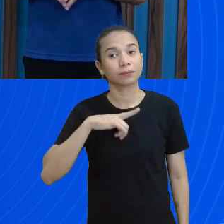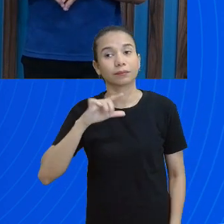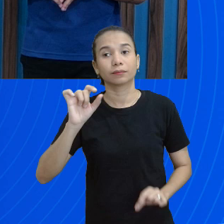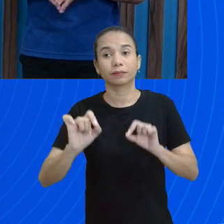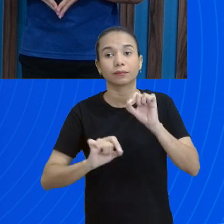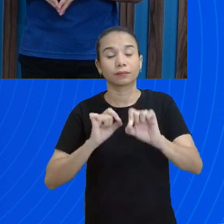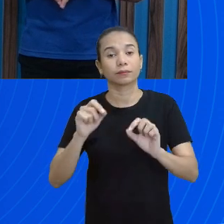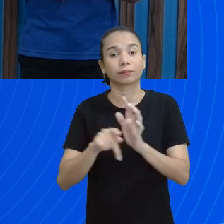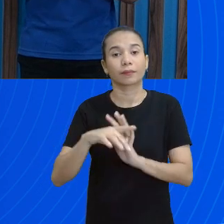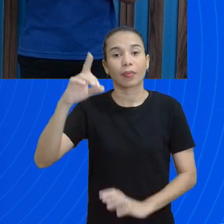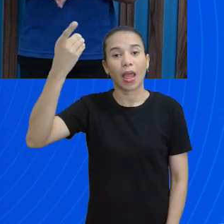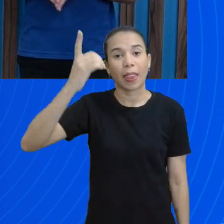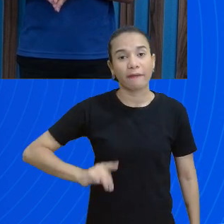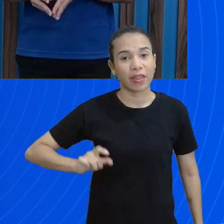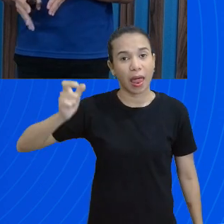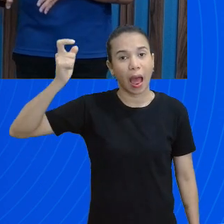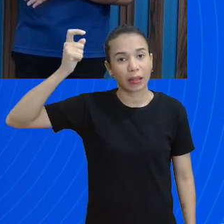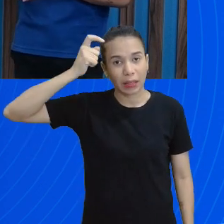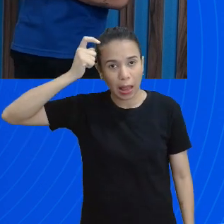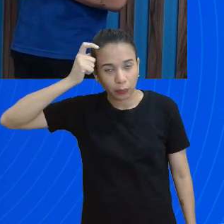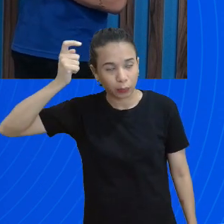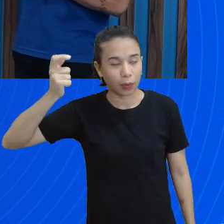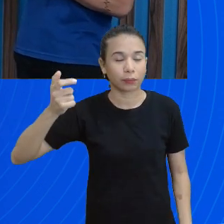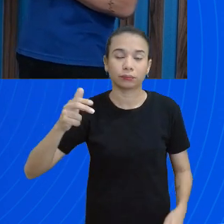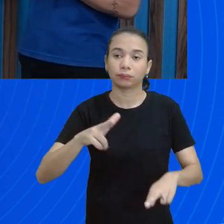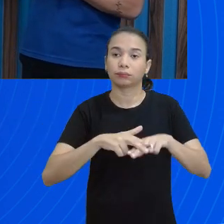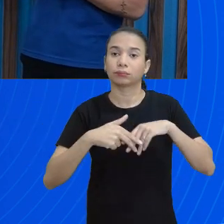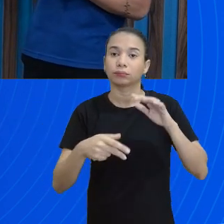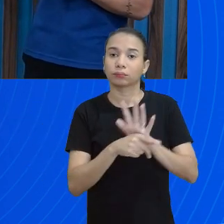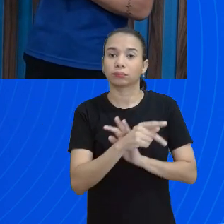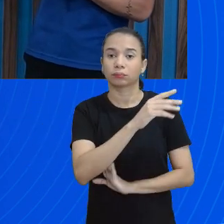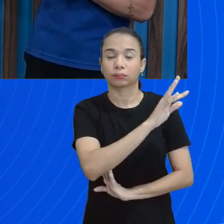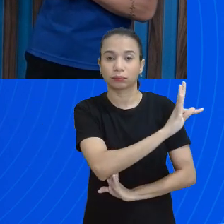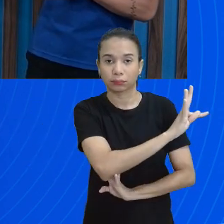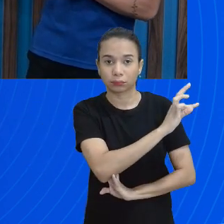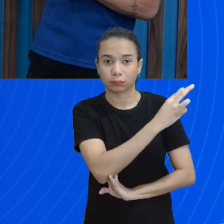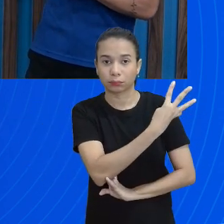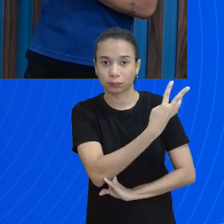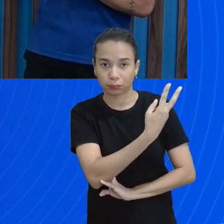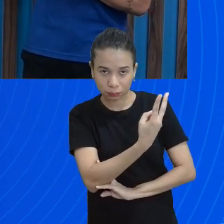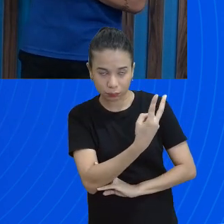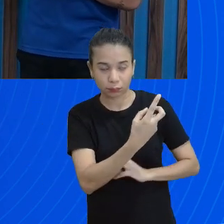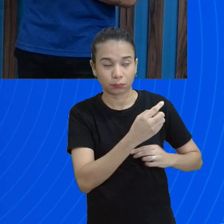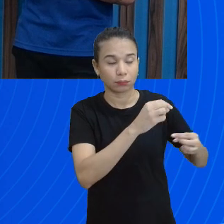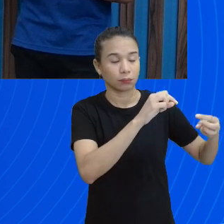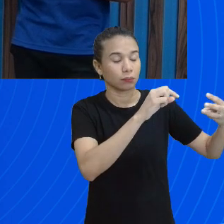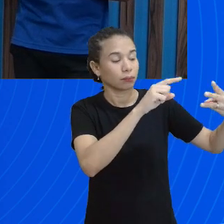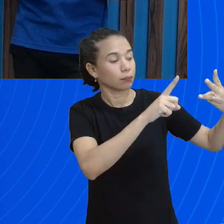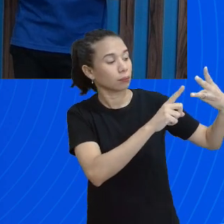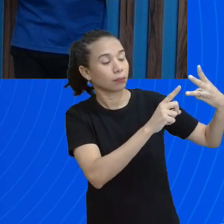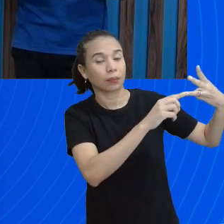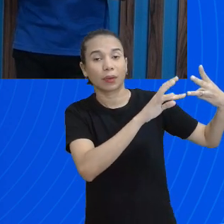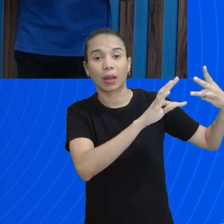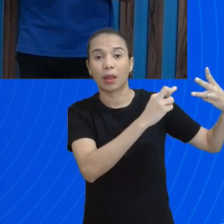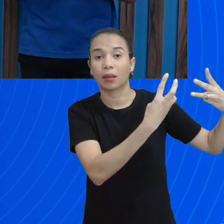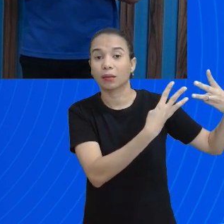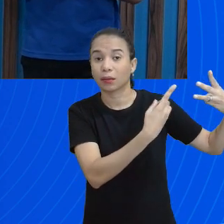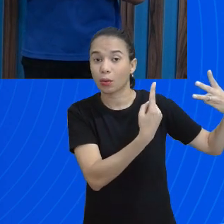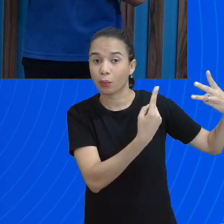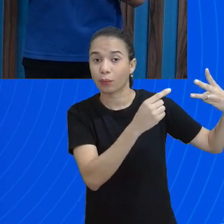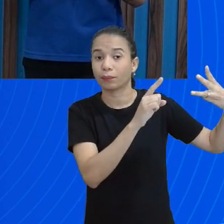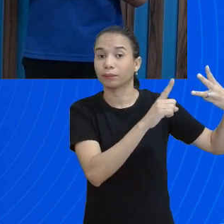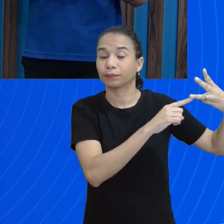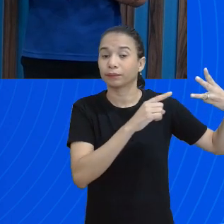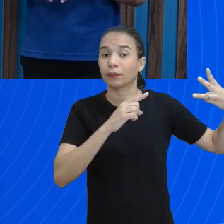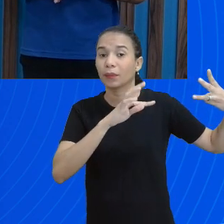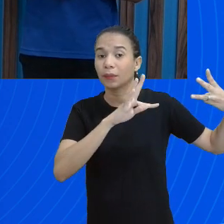com deficiência intelectual. Já da T31 a T38, nós temos aí